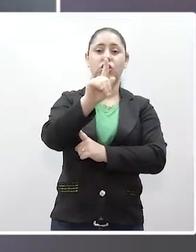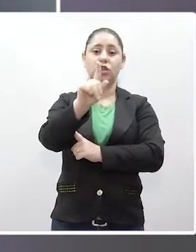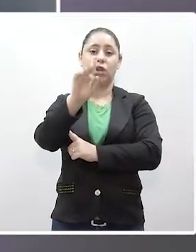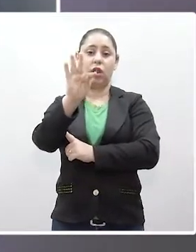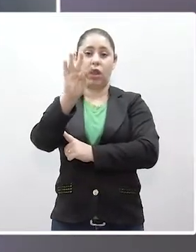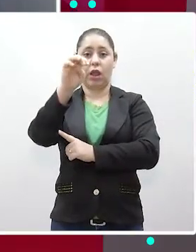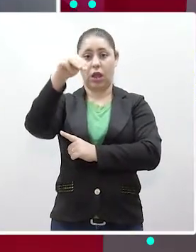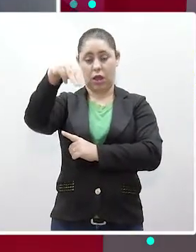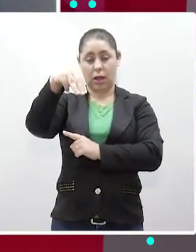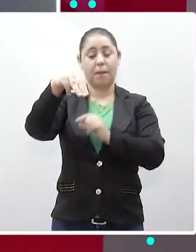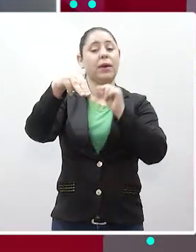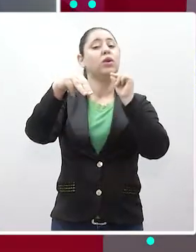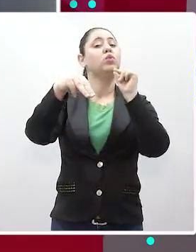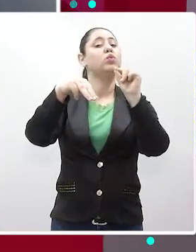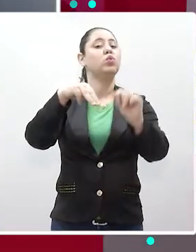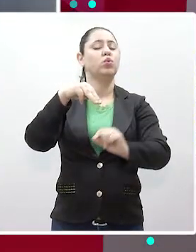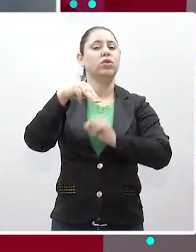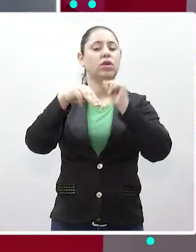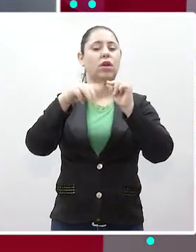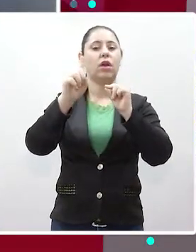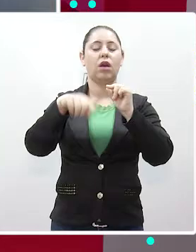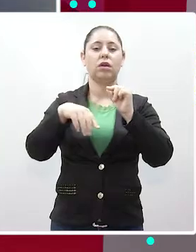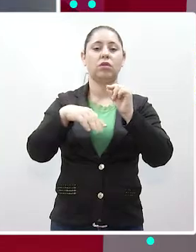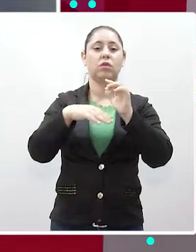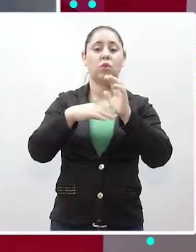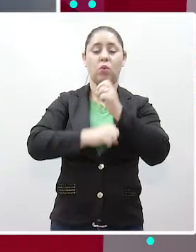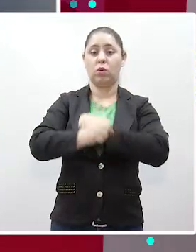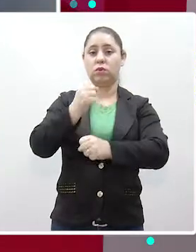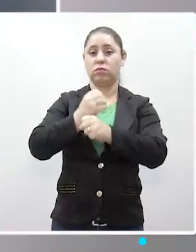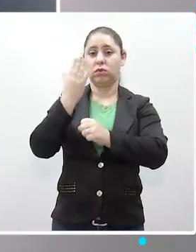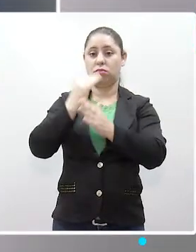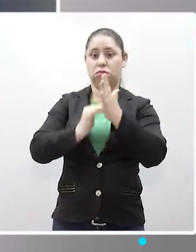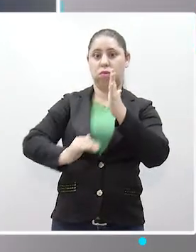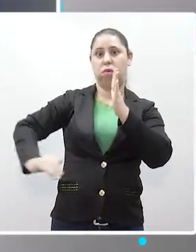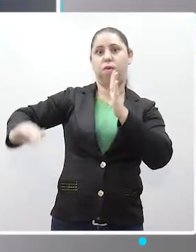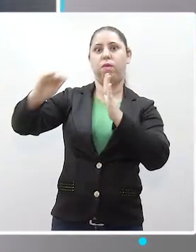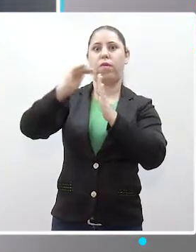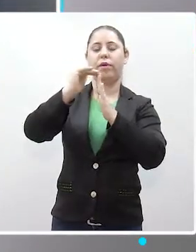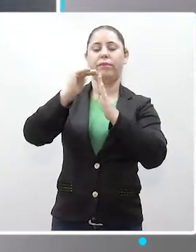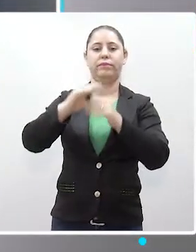IGPM. Esse índice, ano passado, teve uma alta